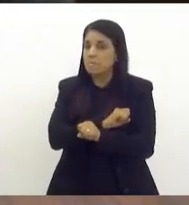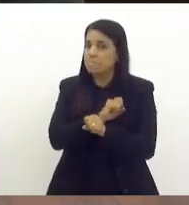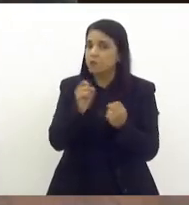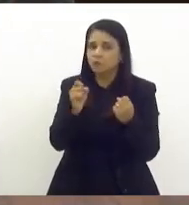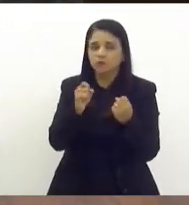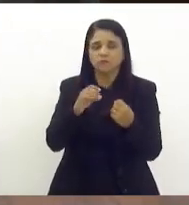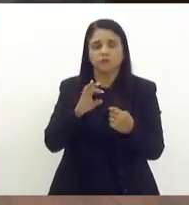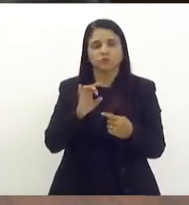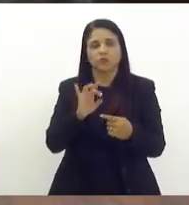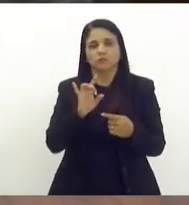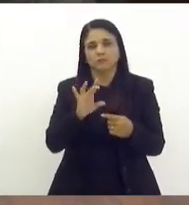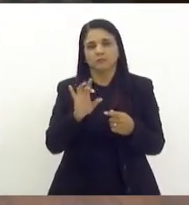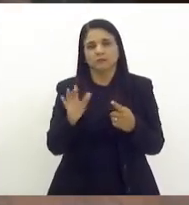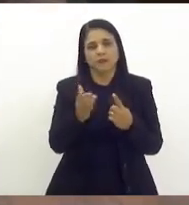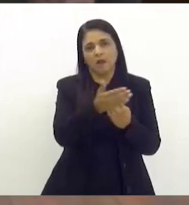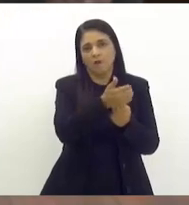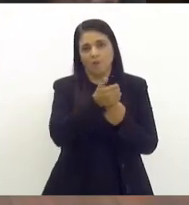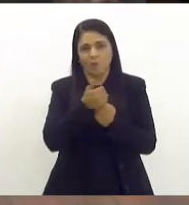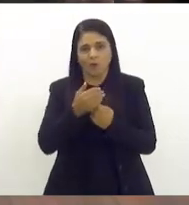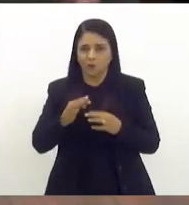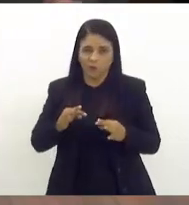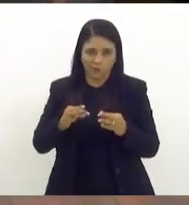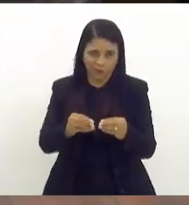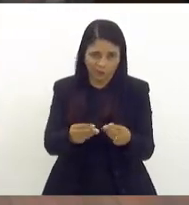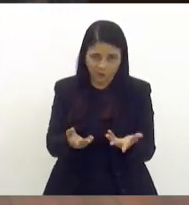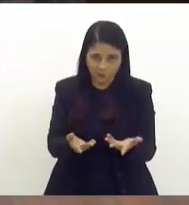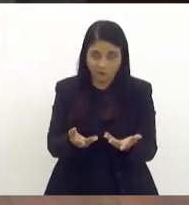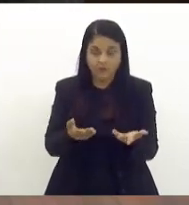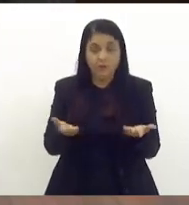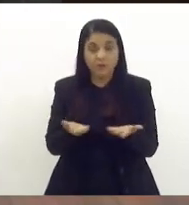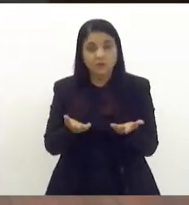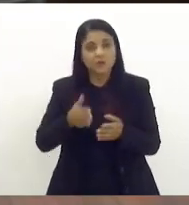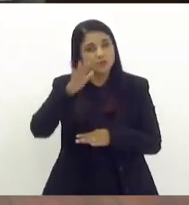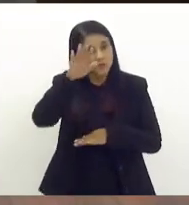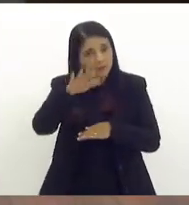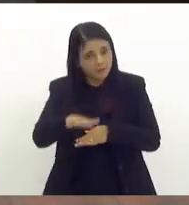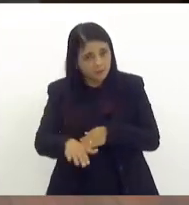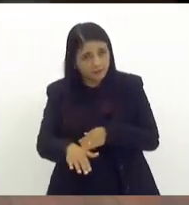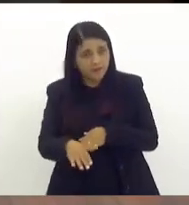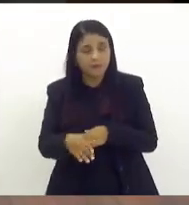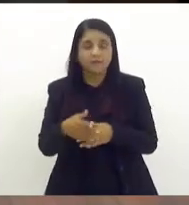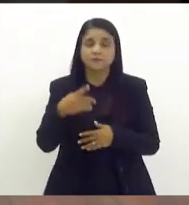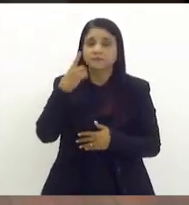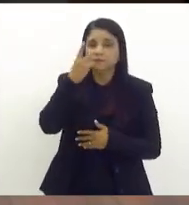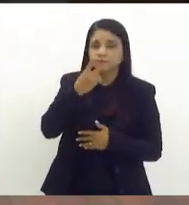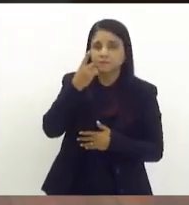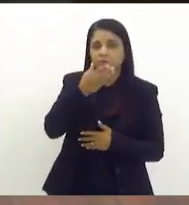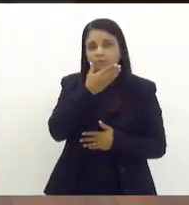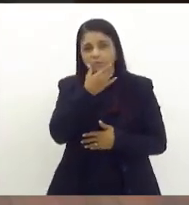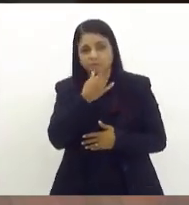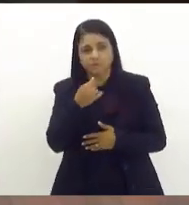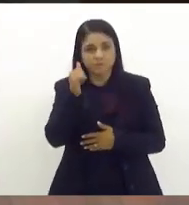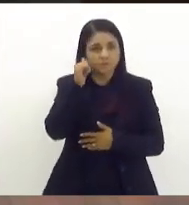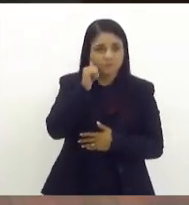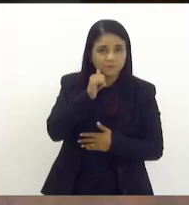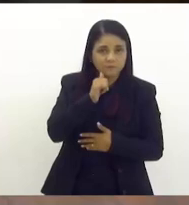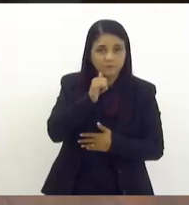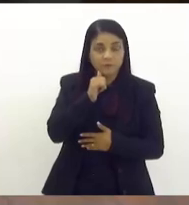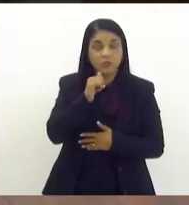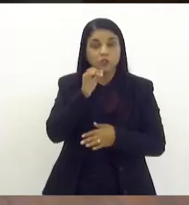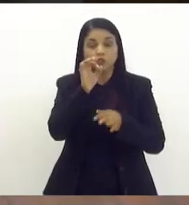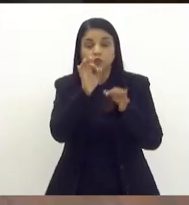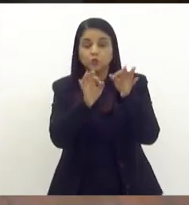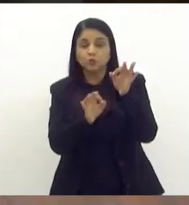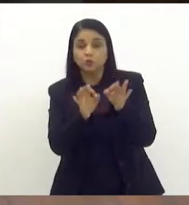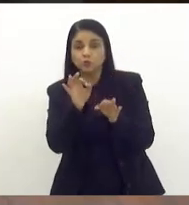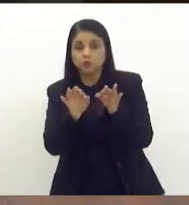fazer esse acolhimento então na tarde de hoje nós deputados e deputadas estamos fazendo justiça